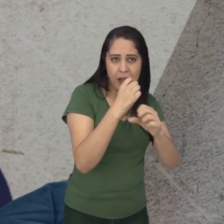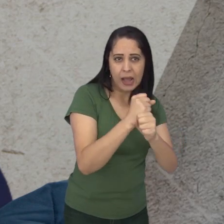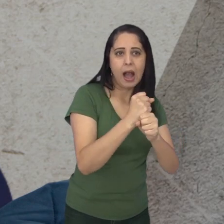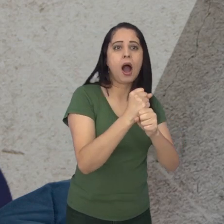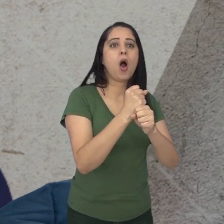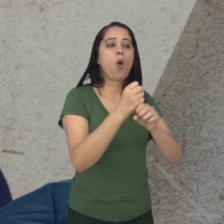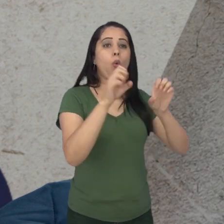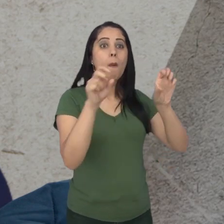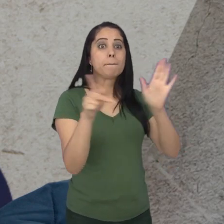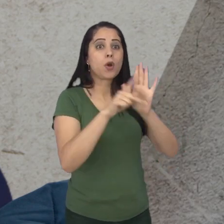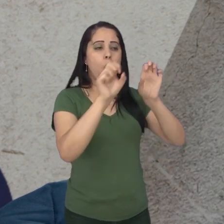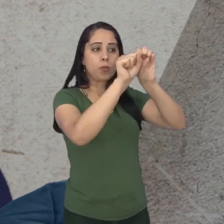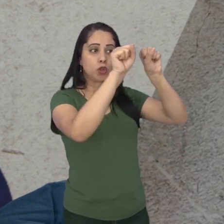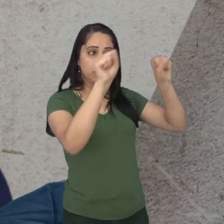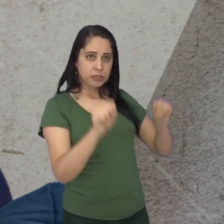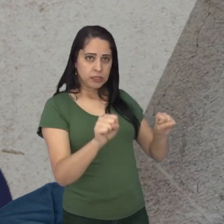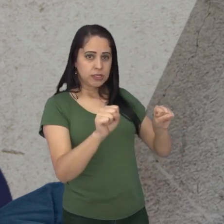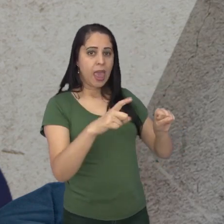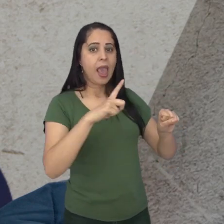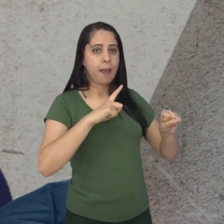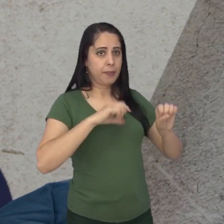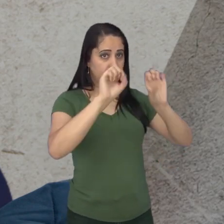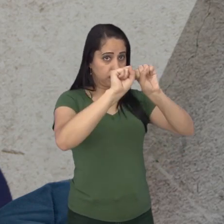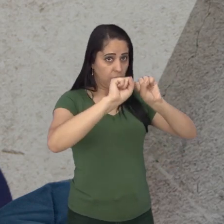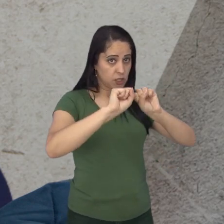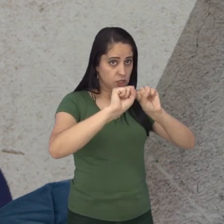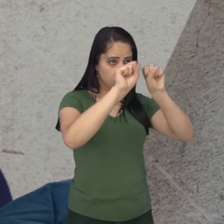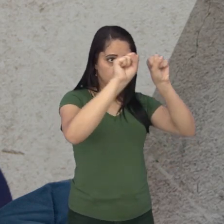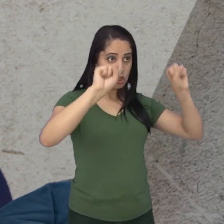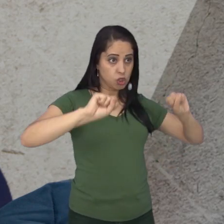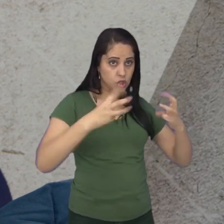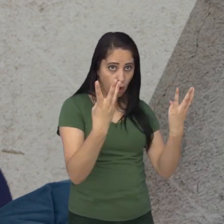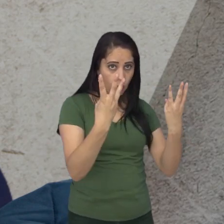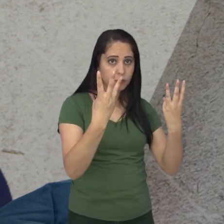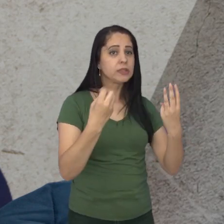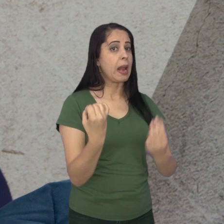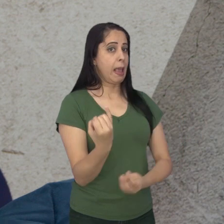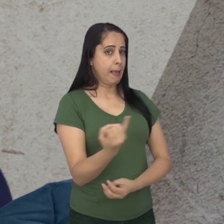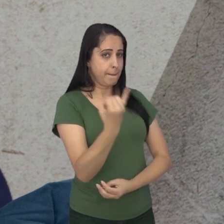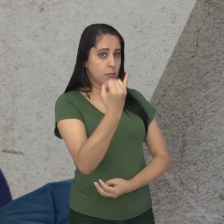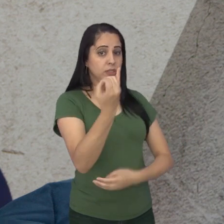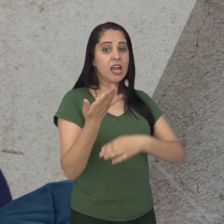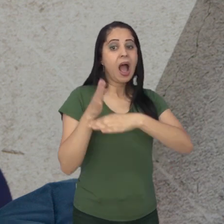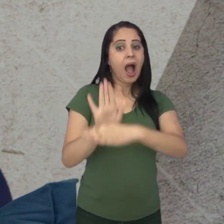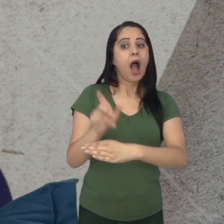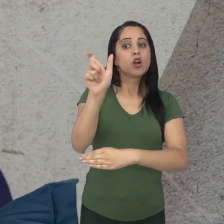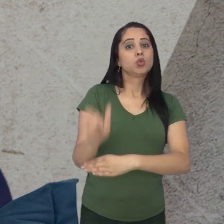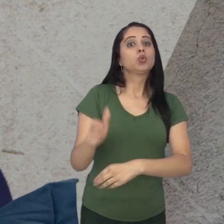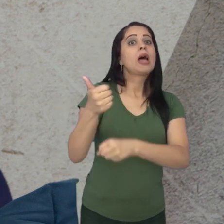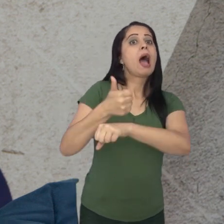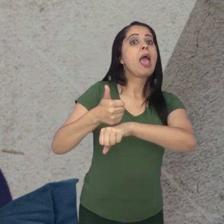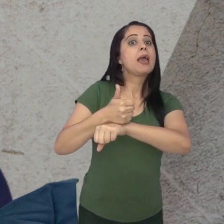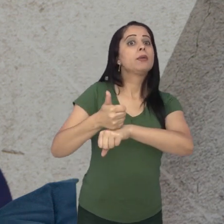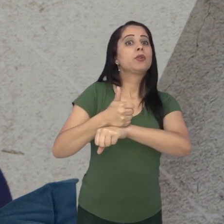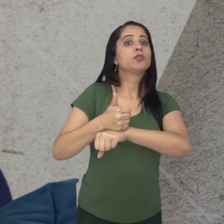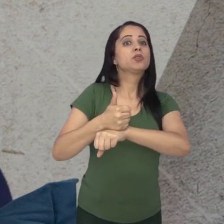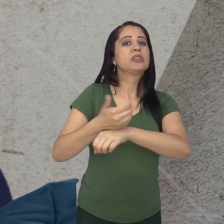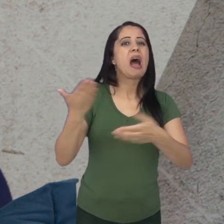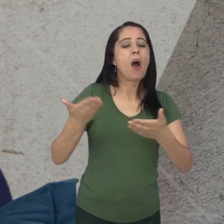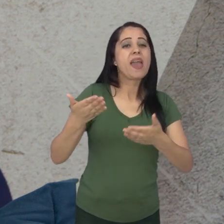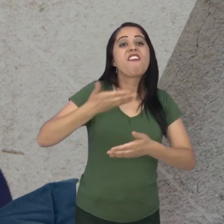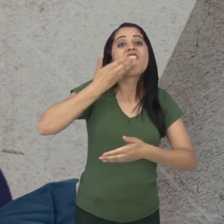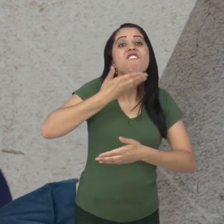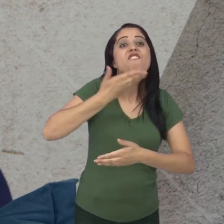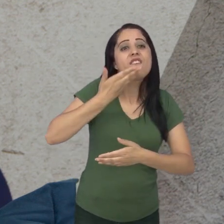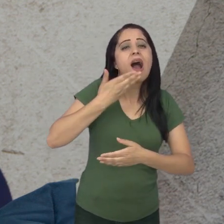dos sistemas, né? Existem softwares específicos que são fundamentais para auxiliar e facilitar o trabalho